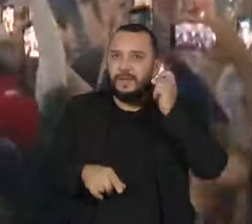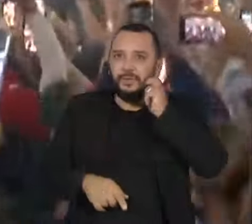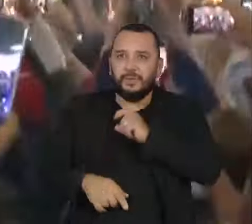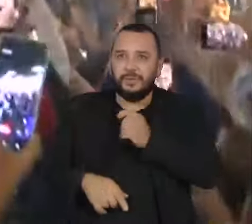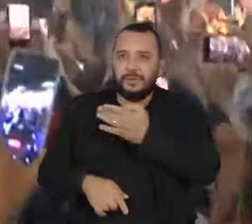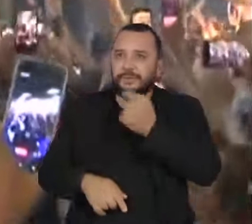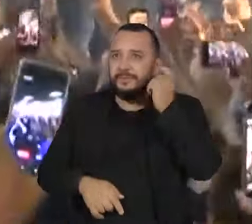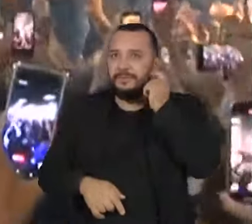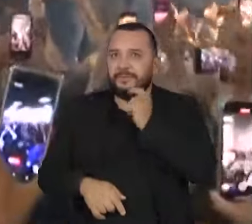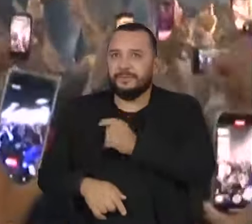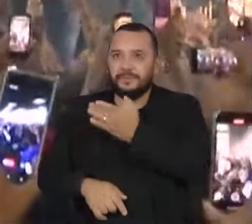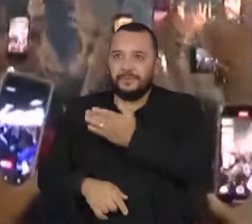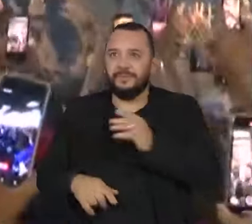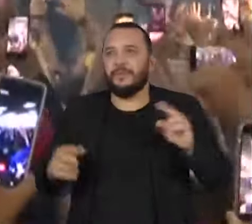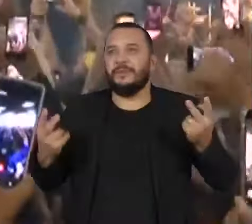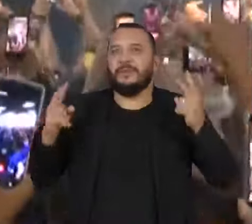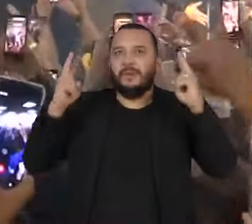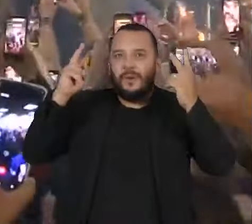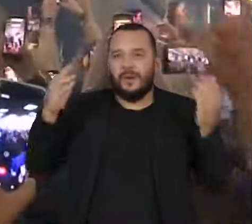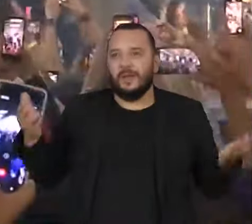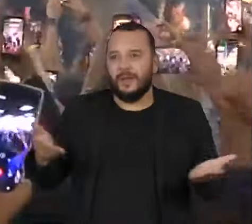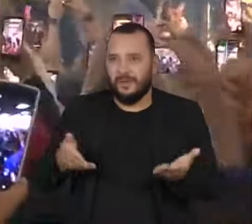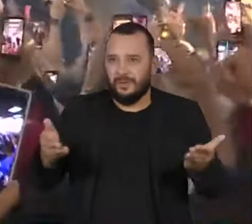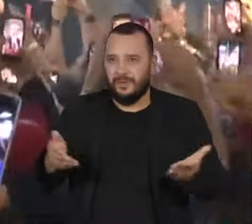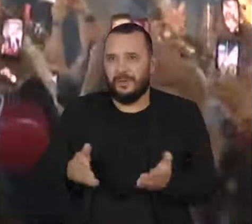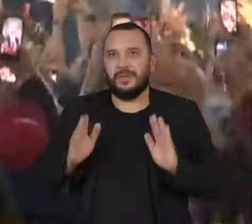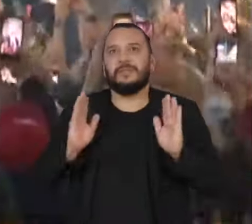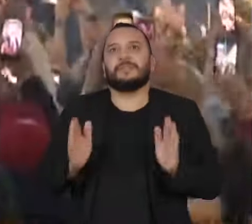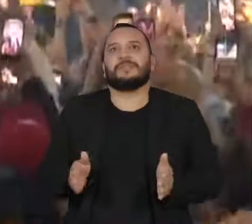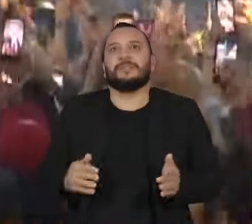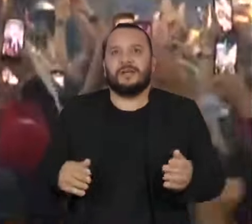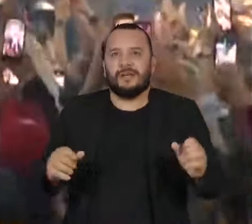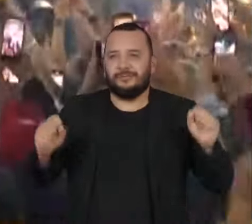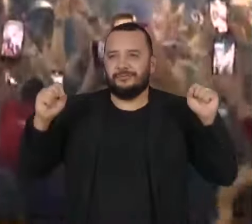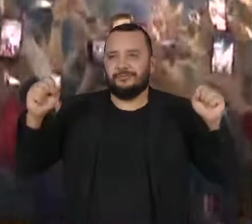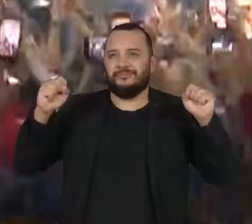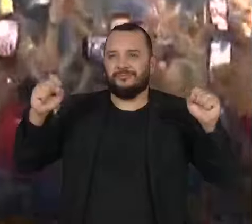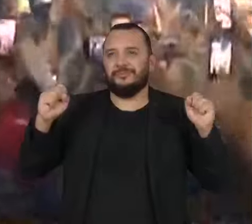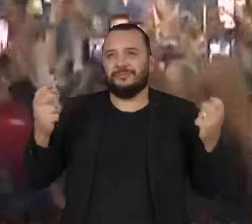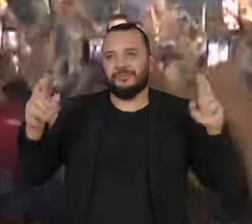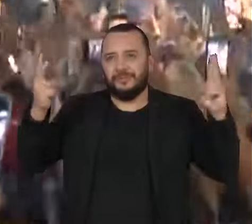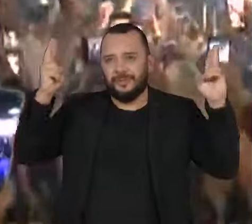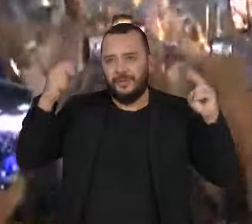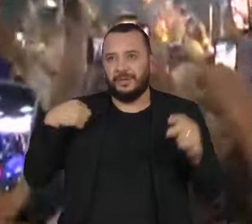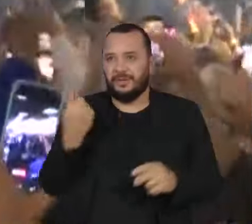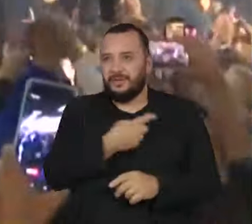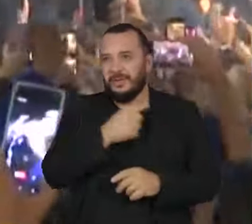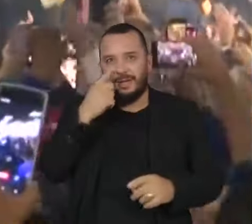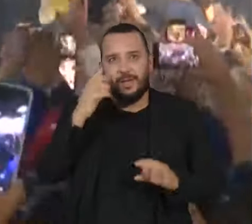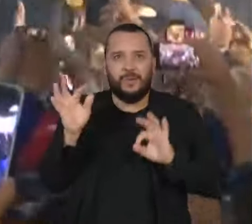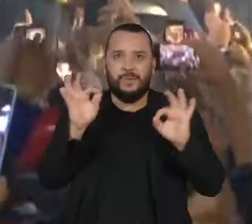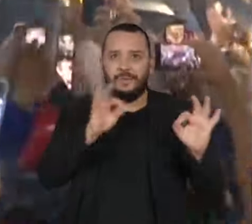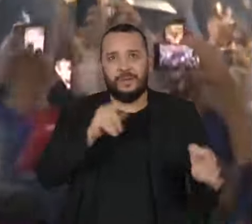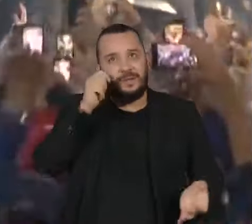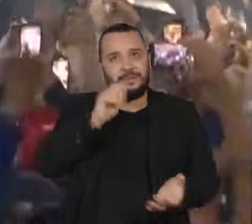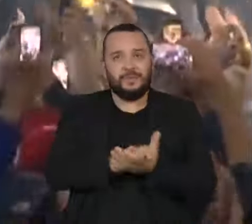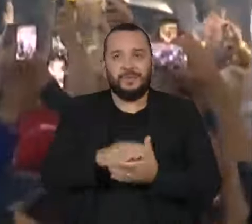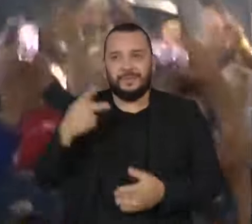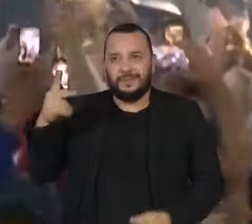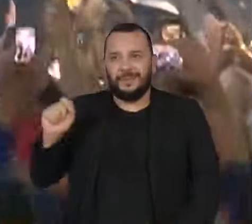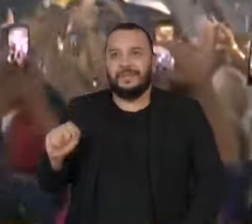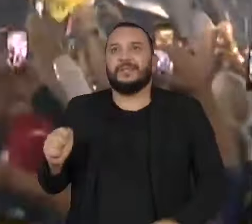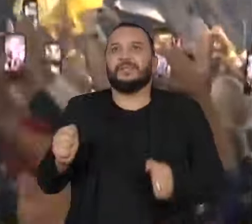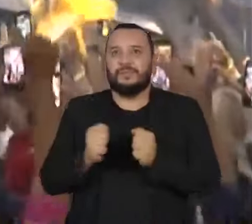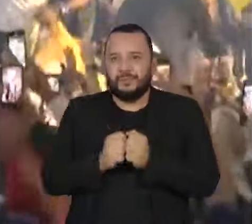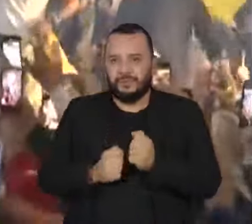Nunes, vencedor agora, né, chegou lá no palco, comemoração, a gente acompanha aí as imagens, acho que é a mulher dele, a esposa, né, que está ali ao